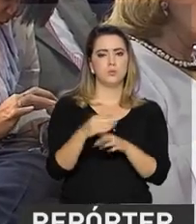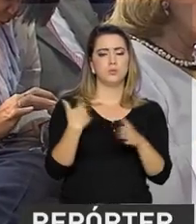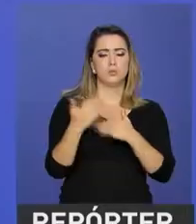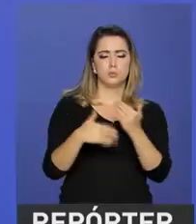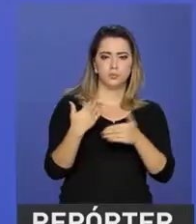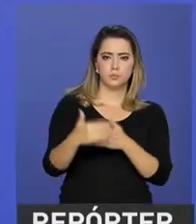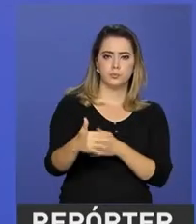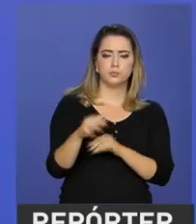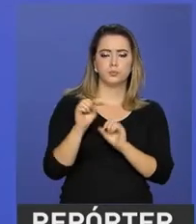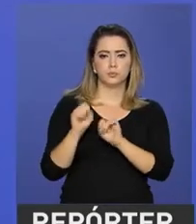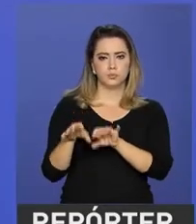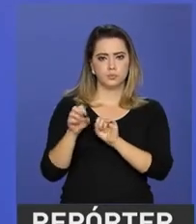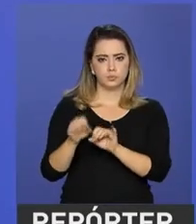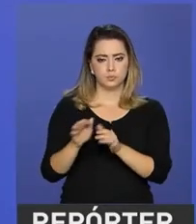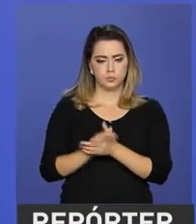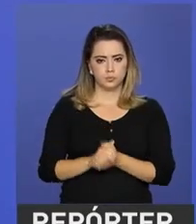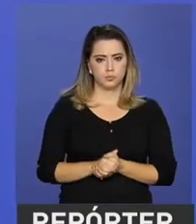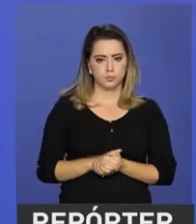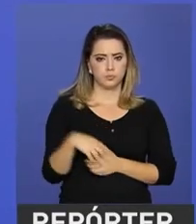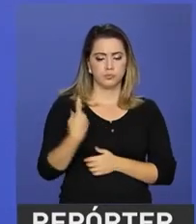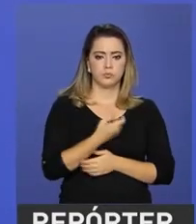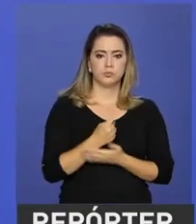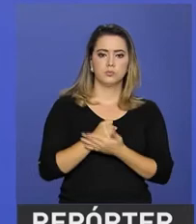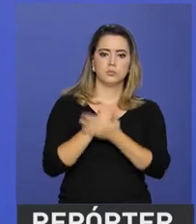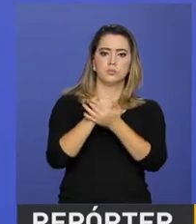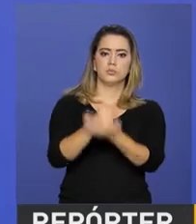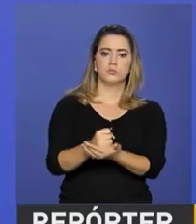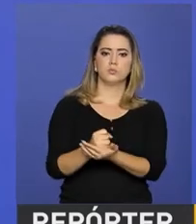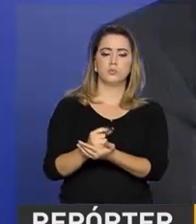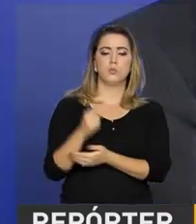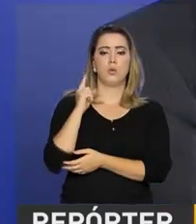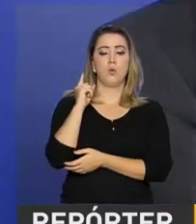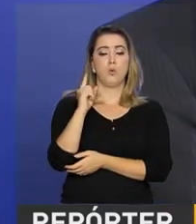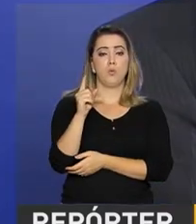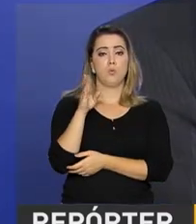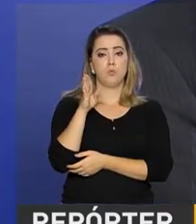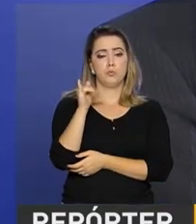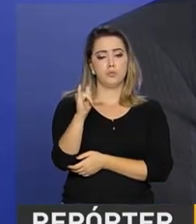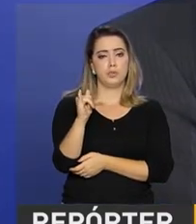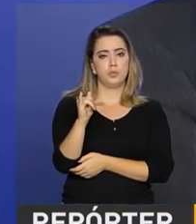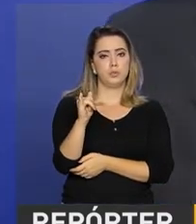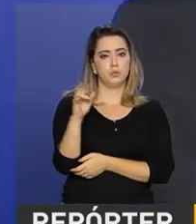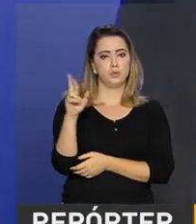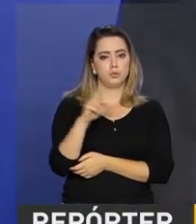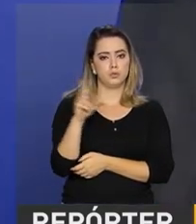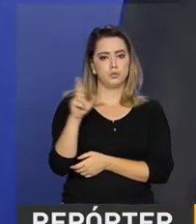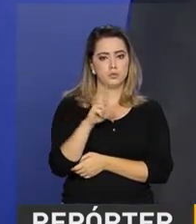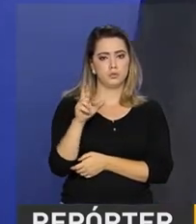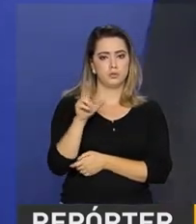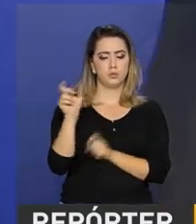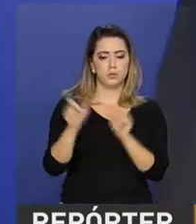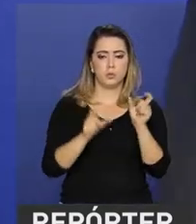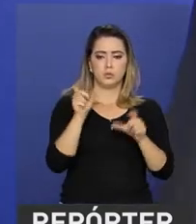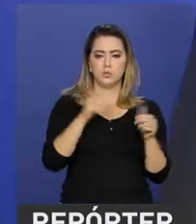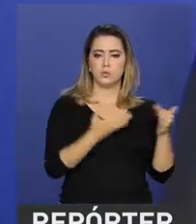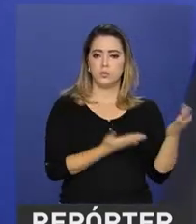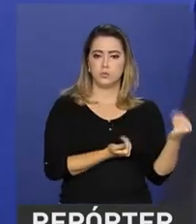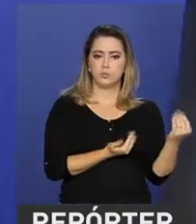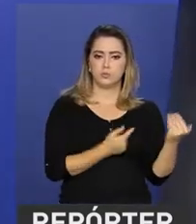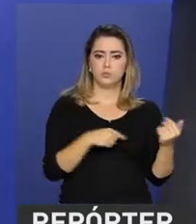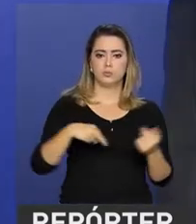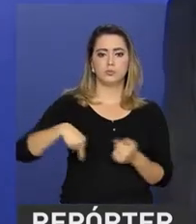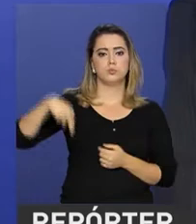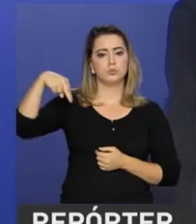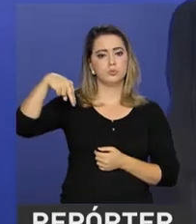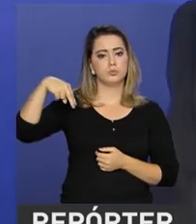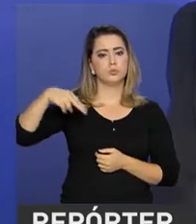estudantil nós estaremos presidente disponibilizando 1 bilhão 120 milhões para que jovens do norte